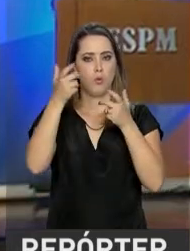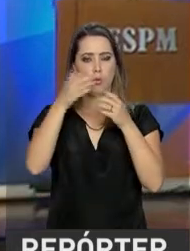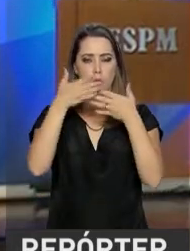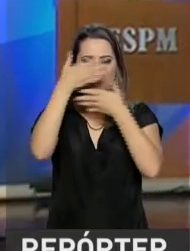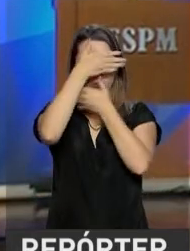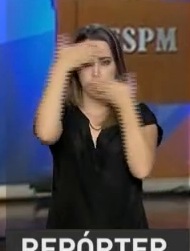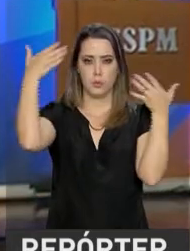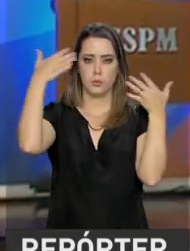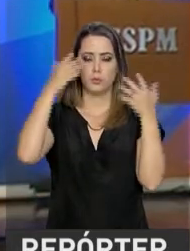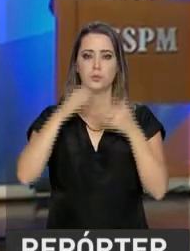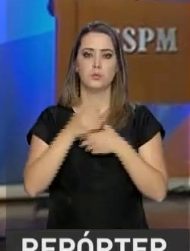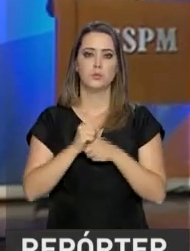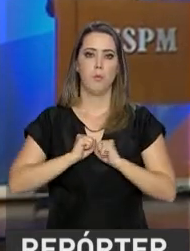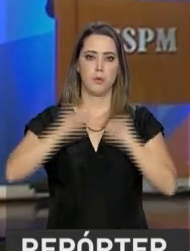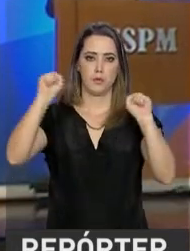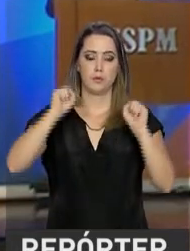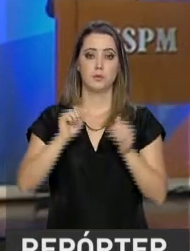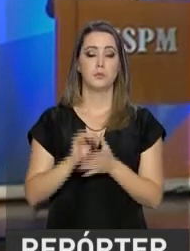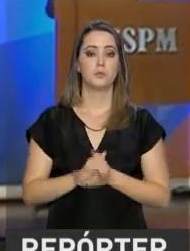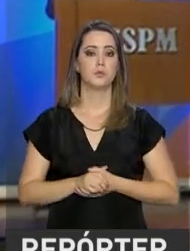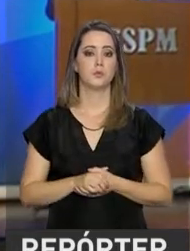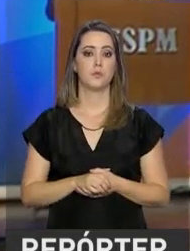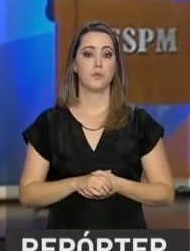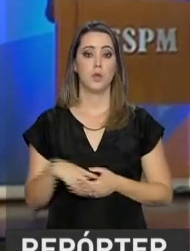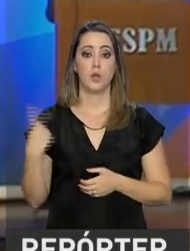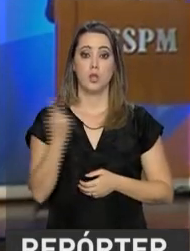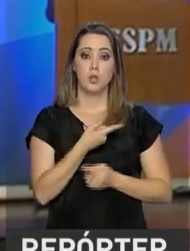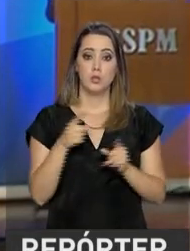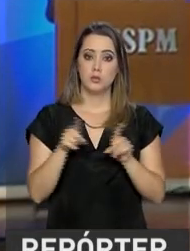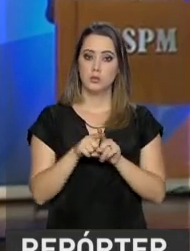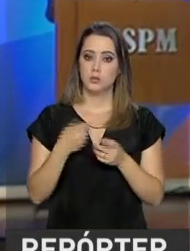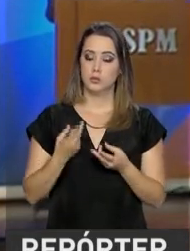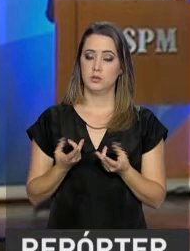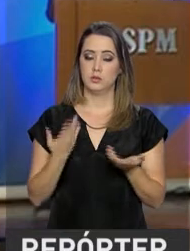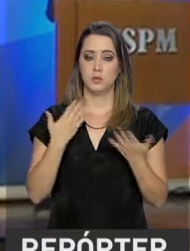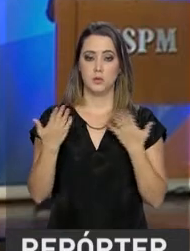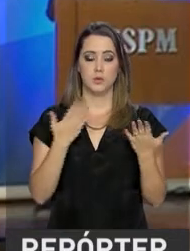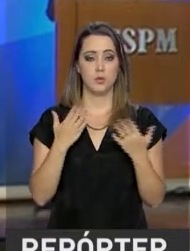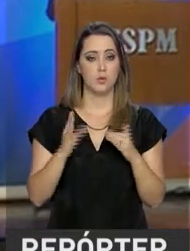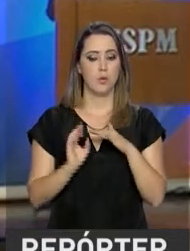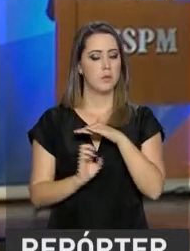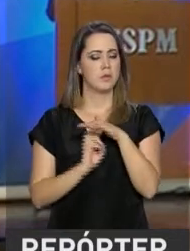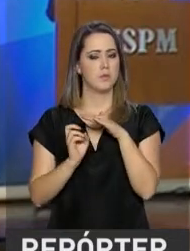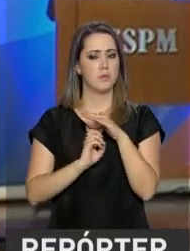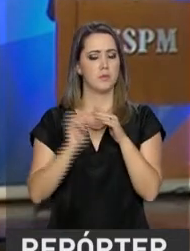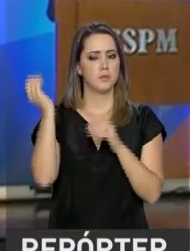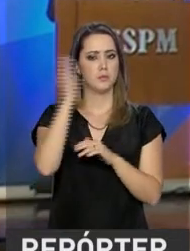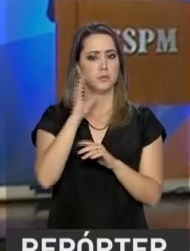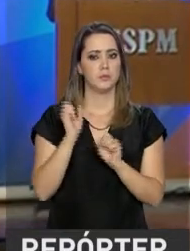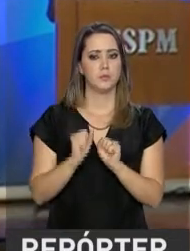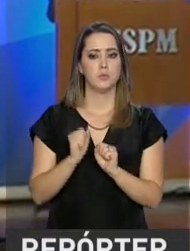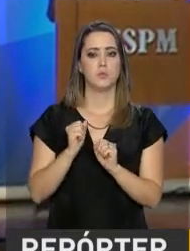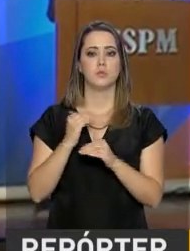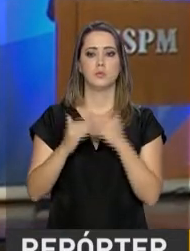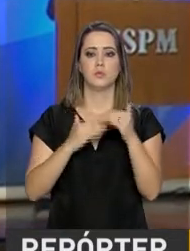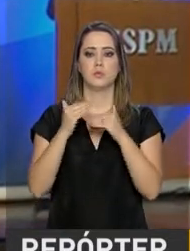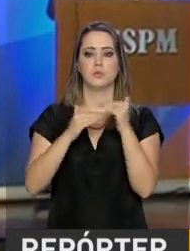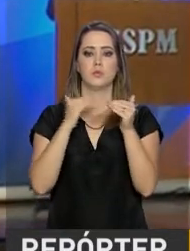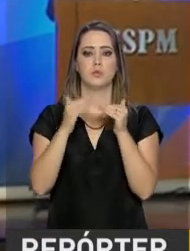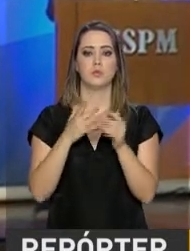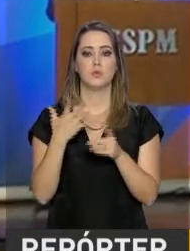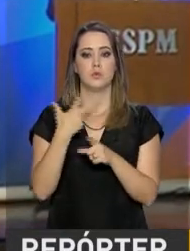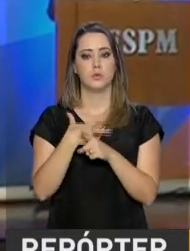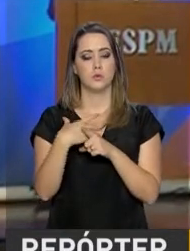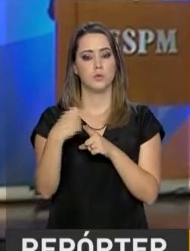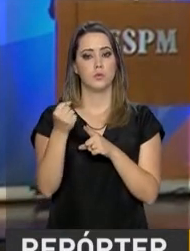lançando o índice de riscos para empresas brasileiras poderem aumentar suas possibilidades de